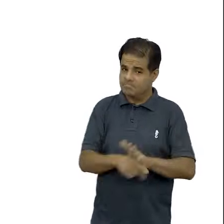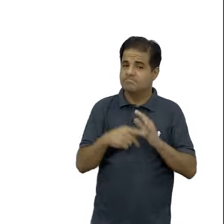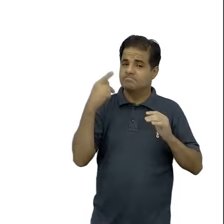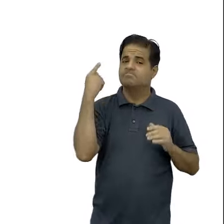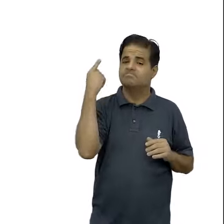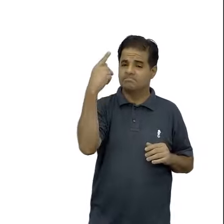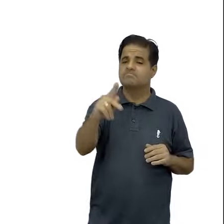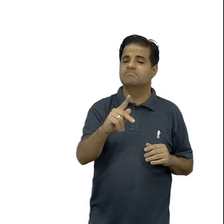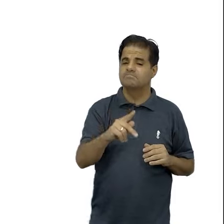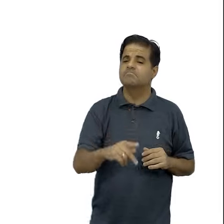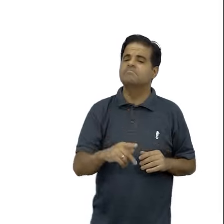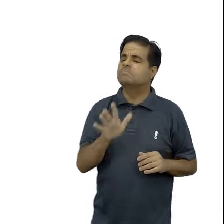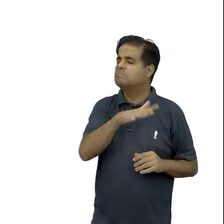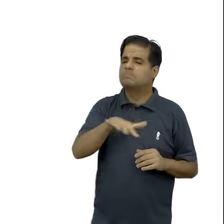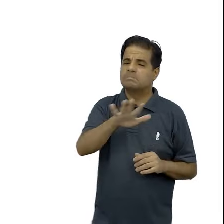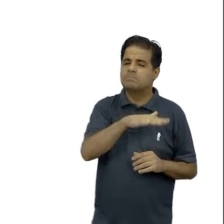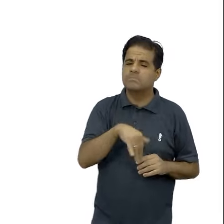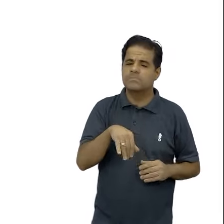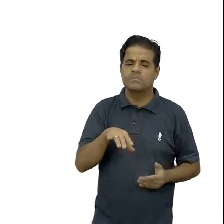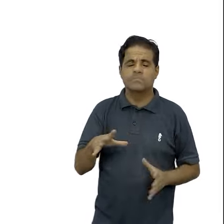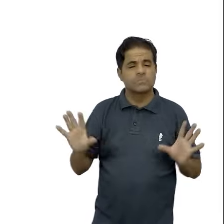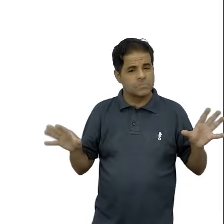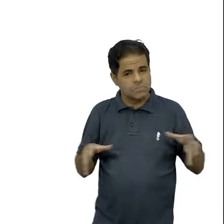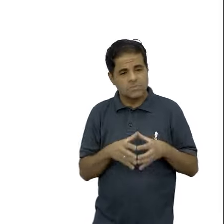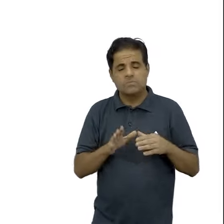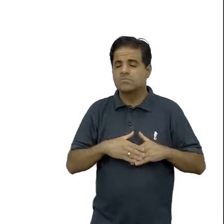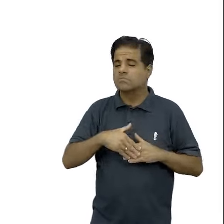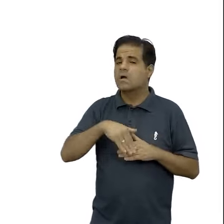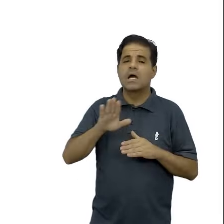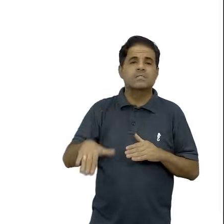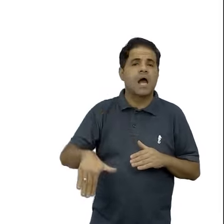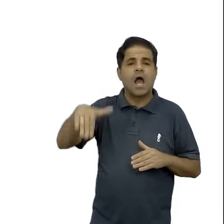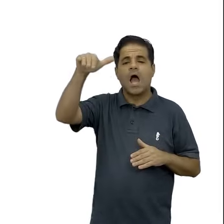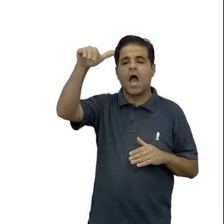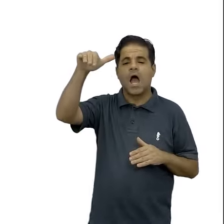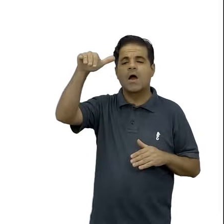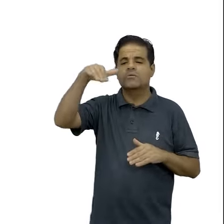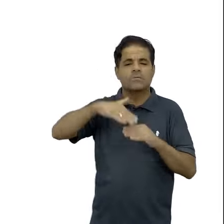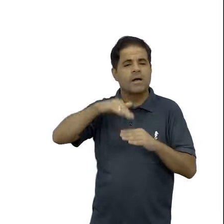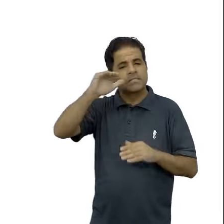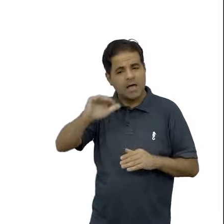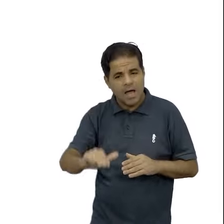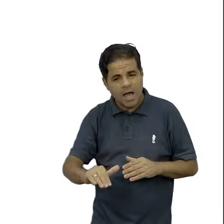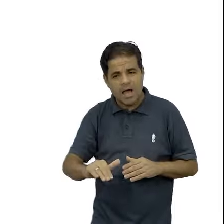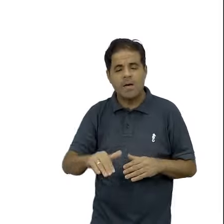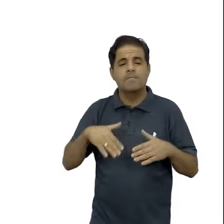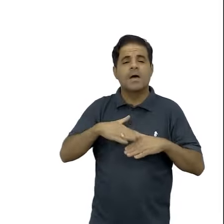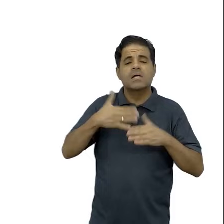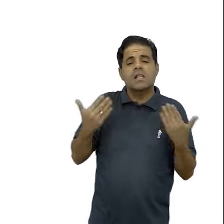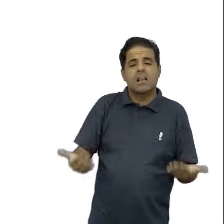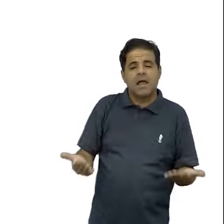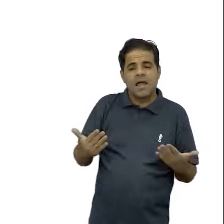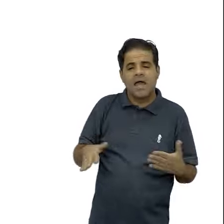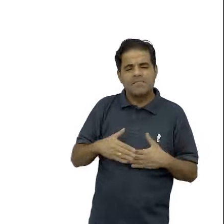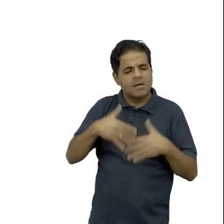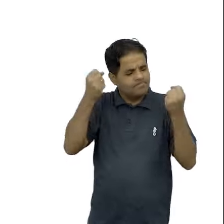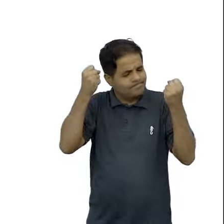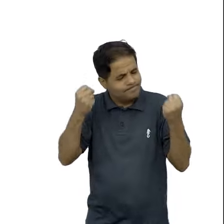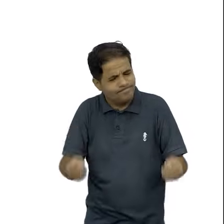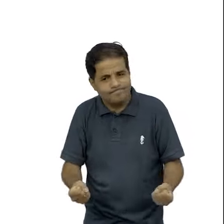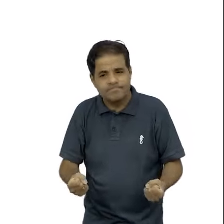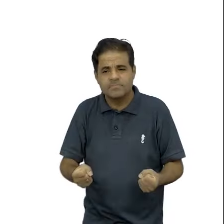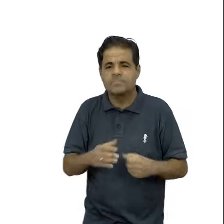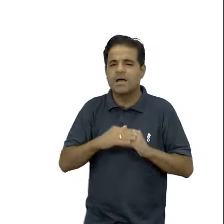próprios dessa unidade. O que é mais alto, o que é mais baixo, o que é mais leve, o que é mais pesado,